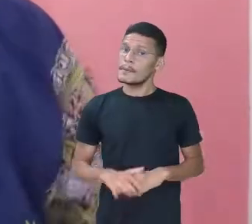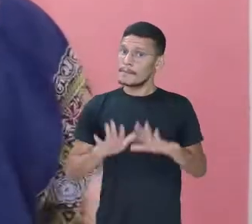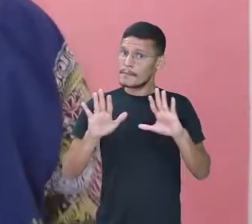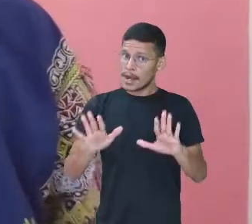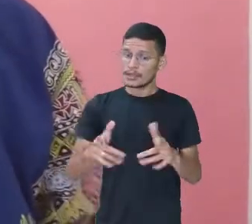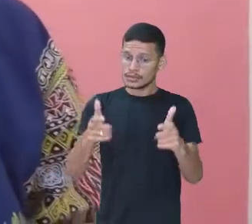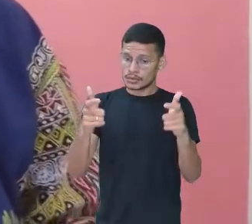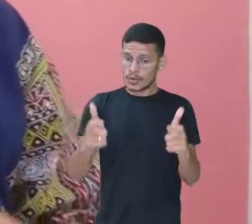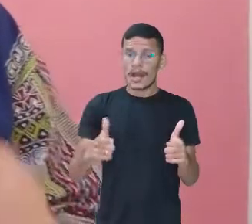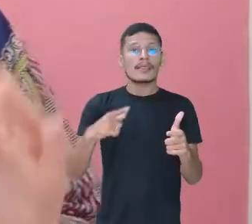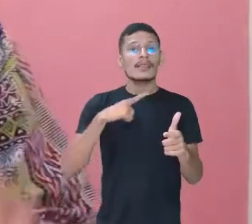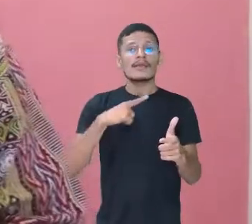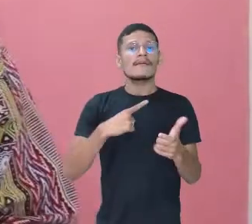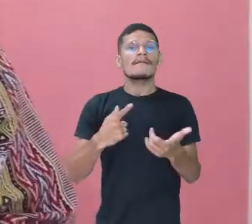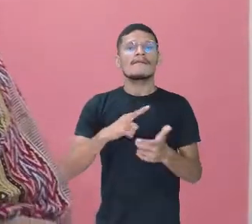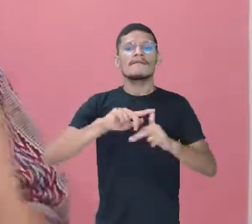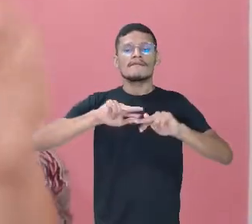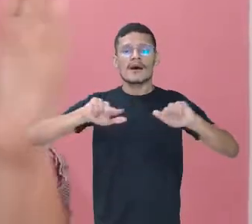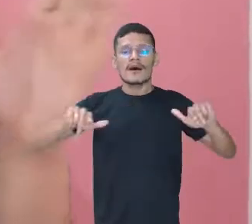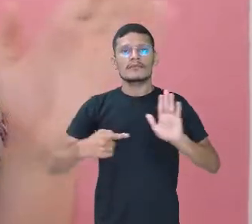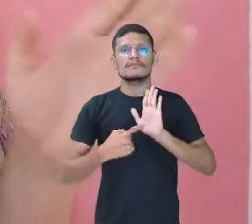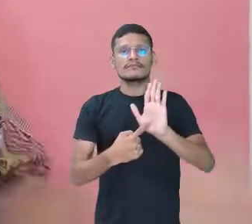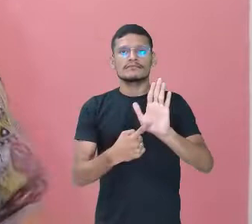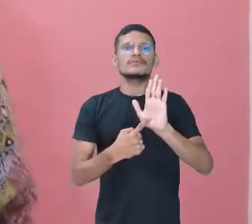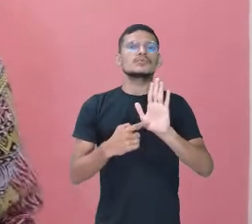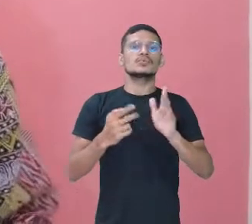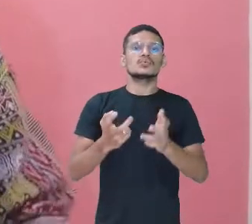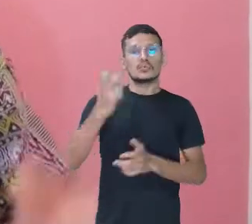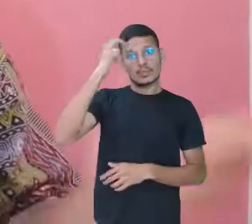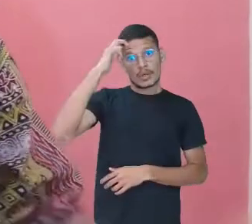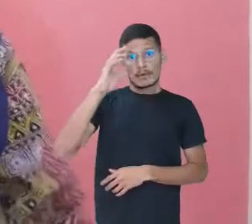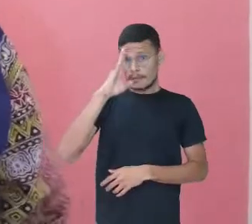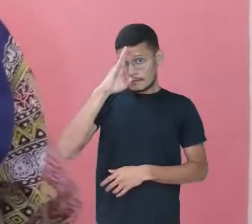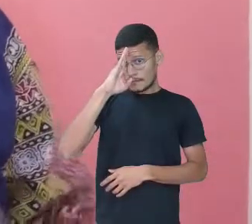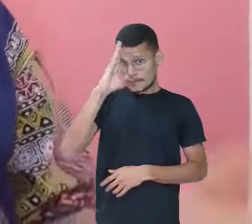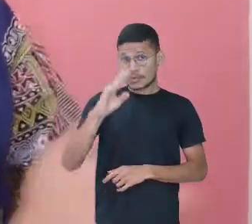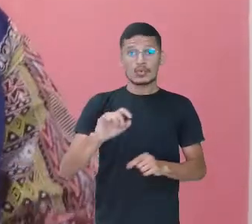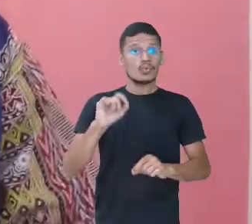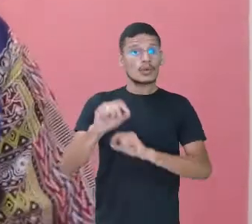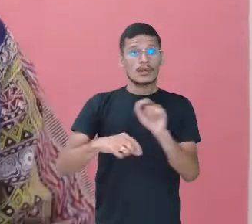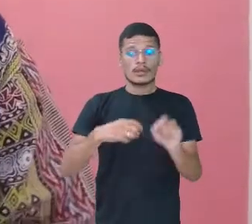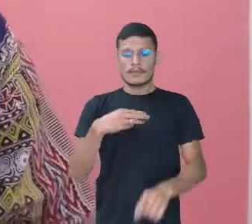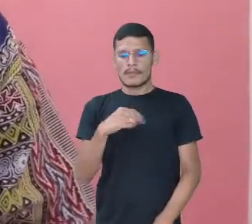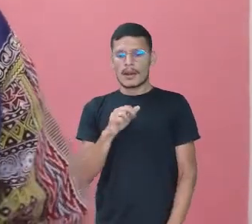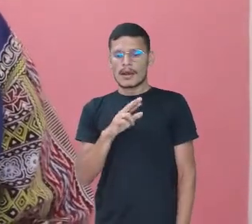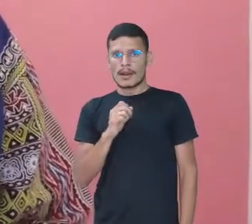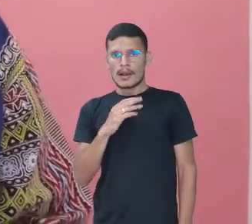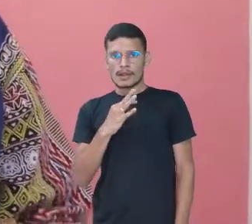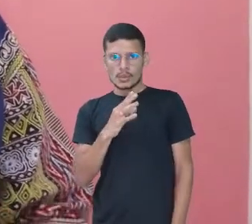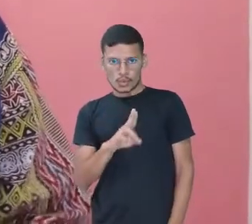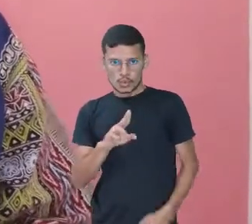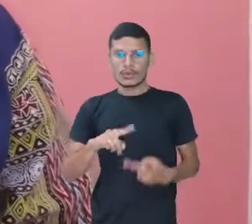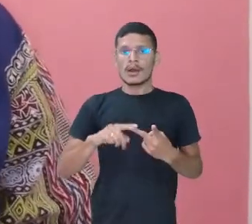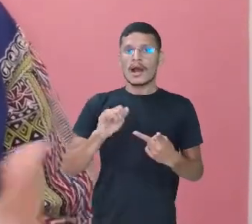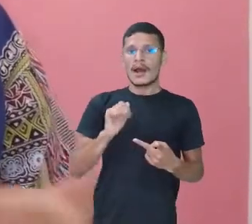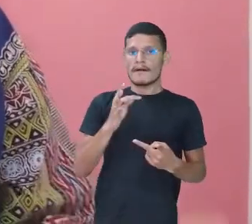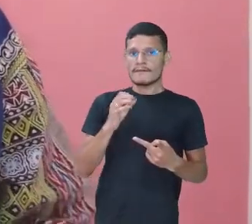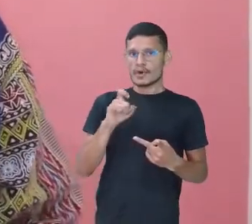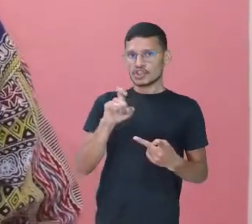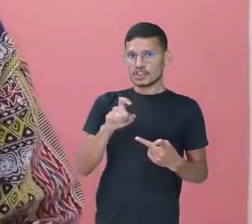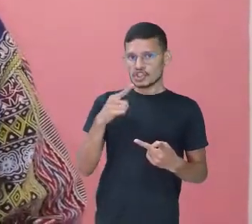espaço, várias manifestações culturais, né, principalmente o maracatu e o afoxé,